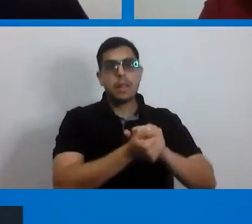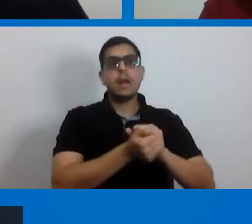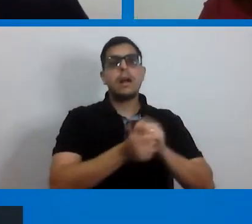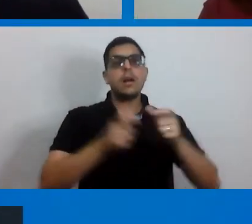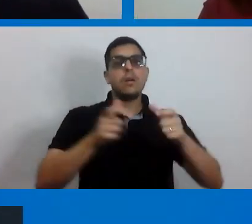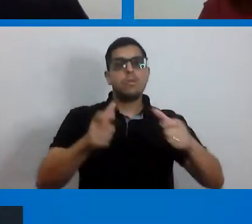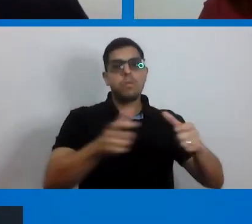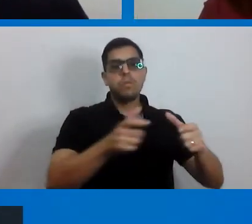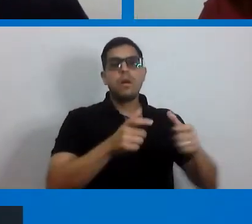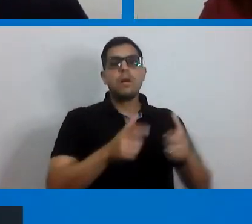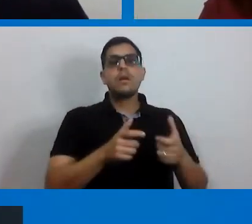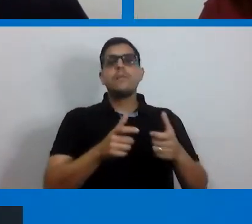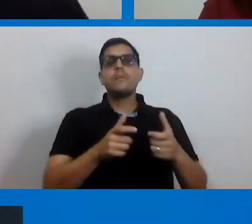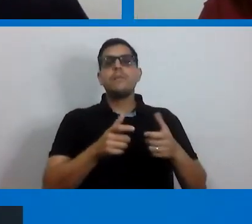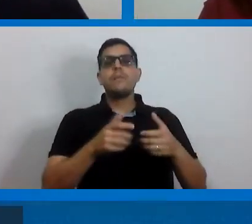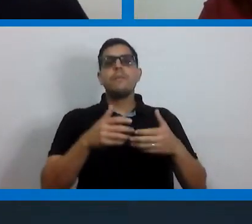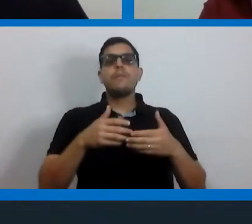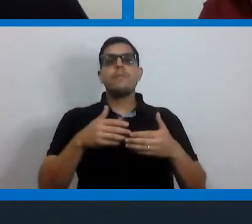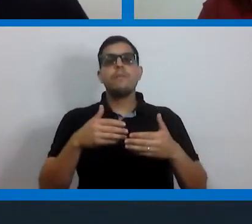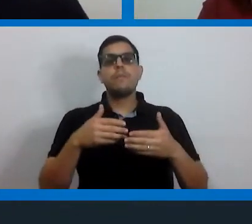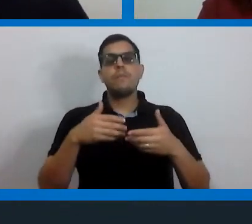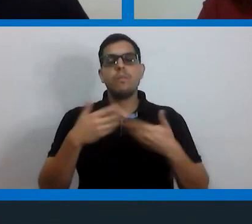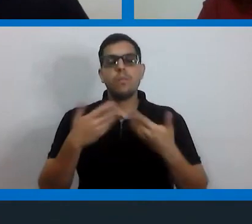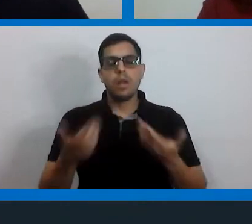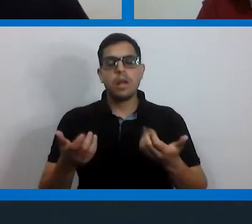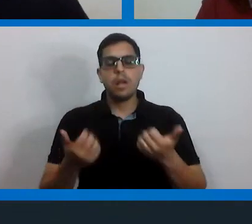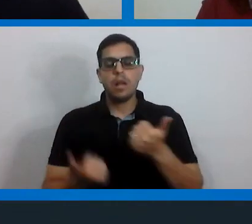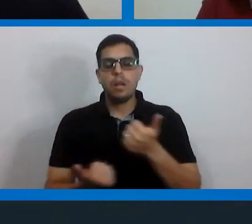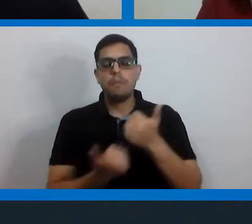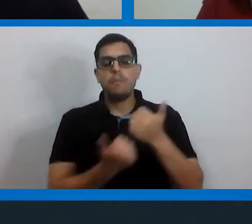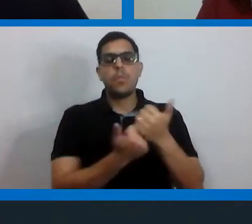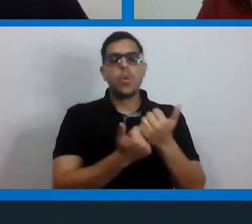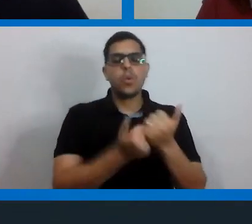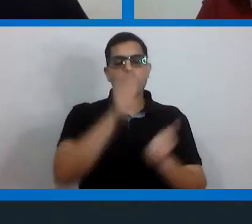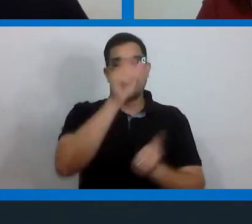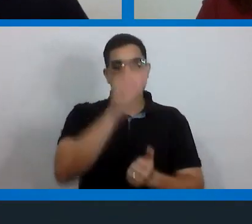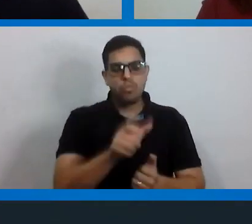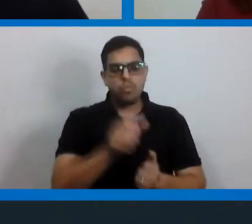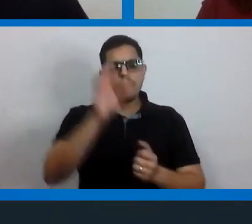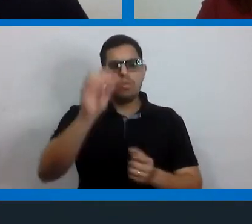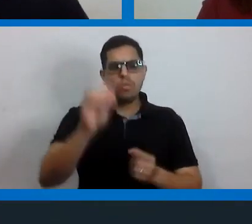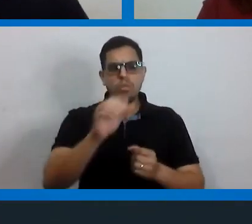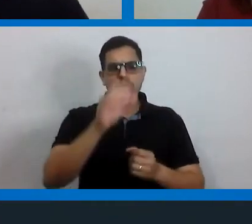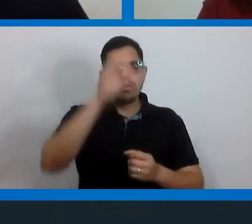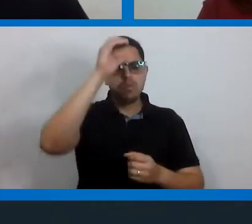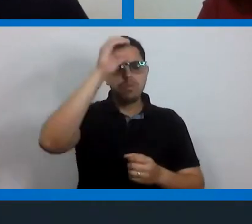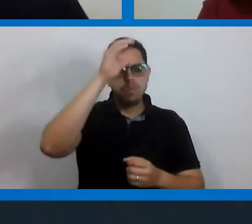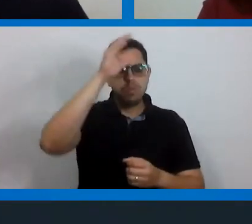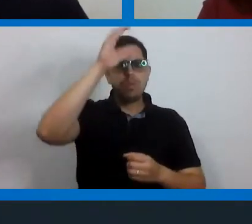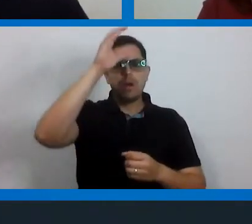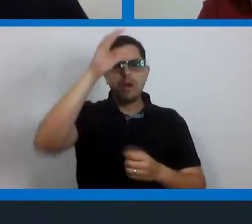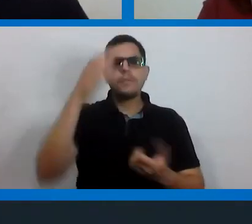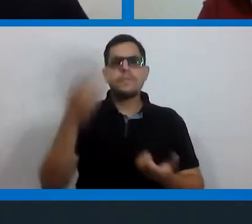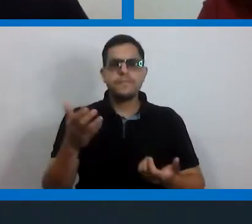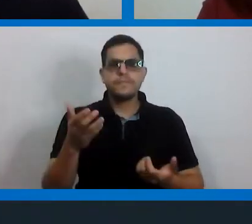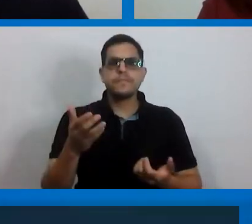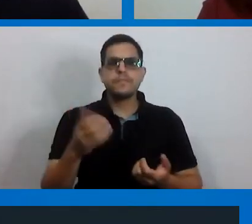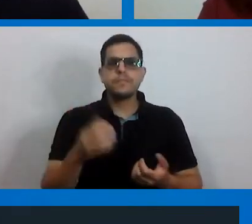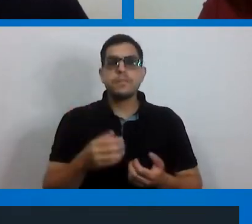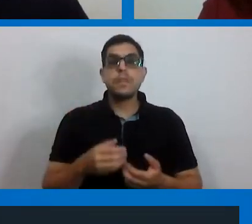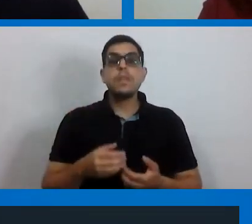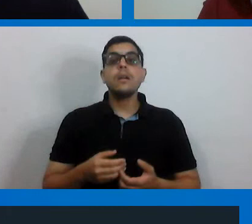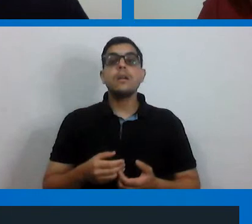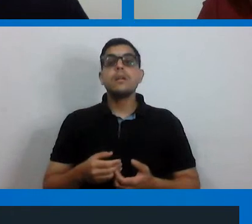a relação entre o sujeito e o conhecimento devemos considerar então a importância de o professor saber